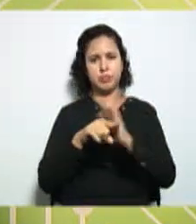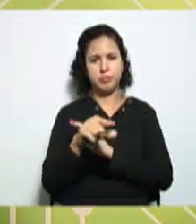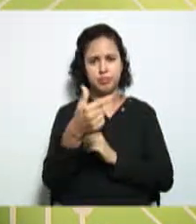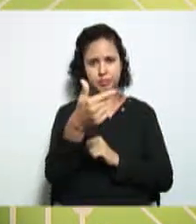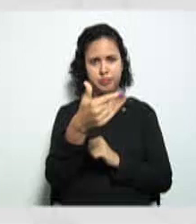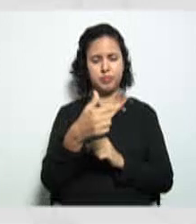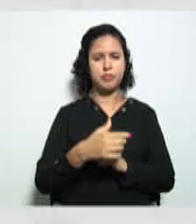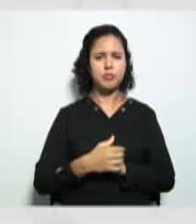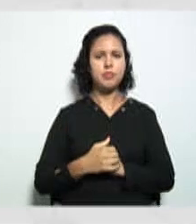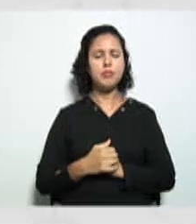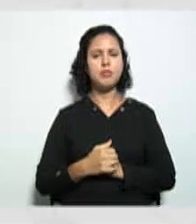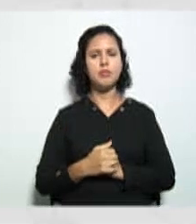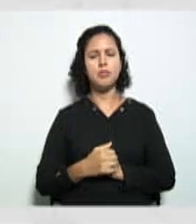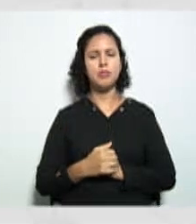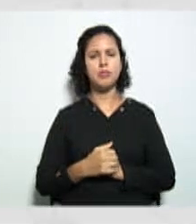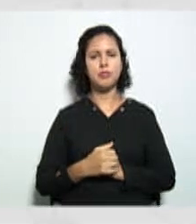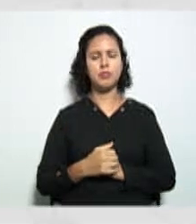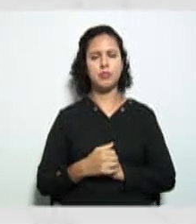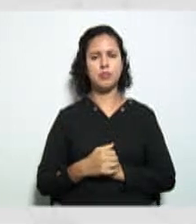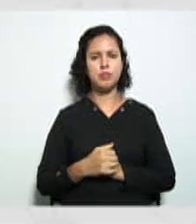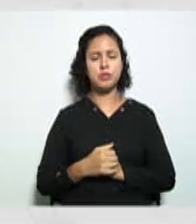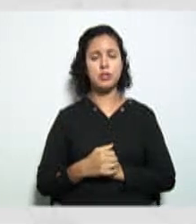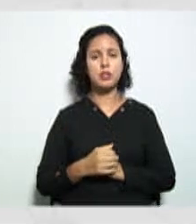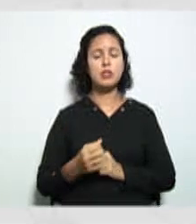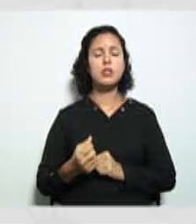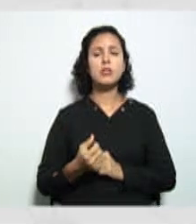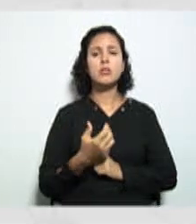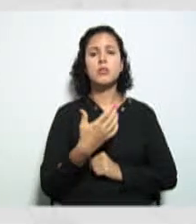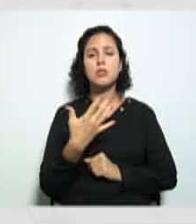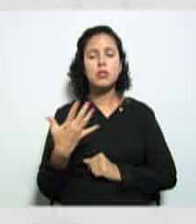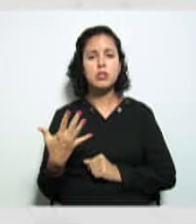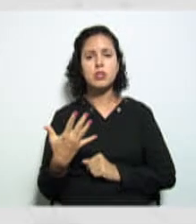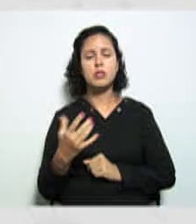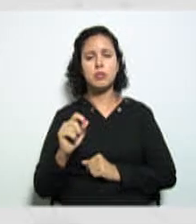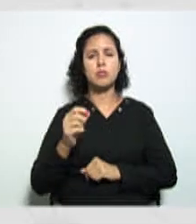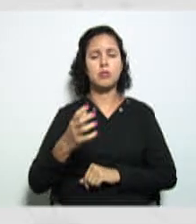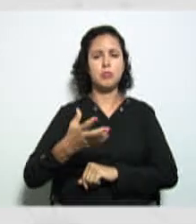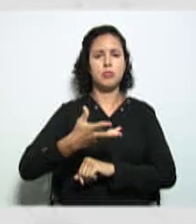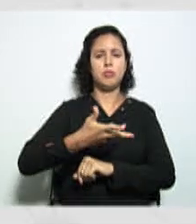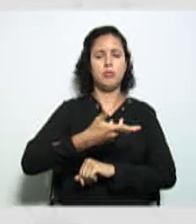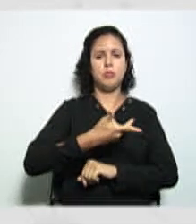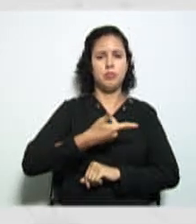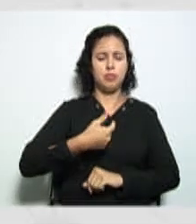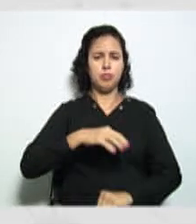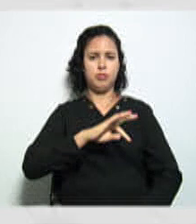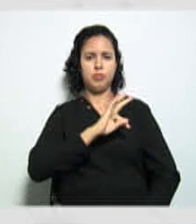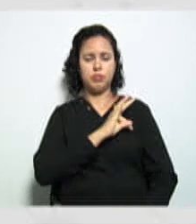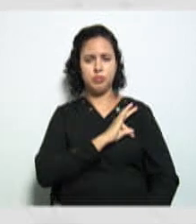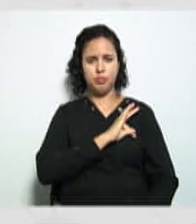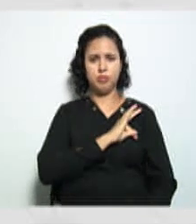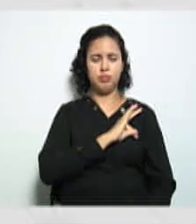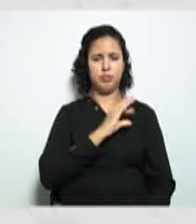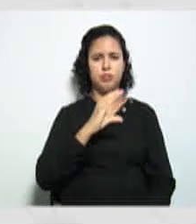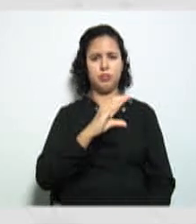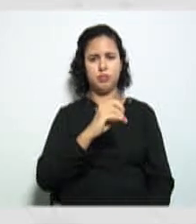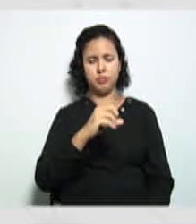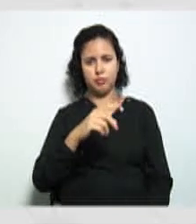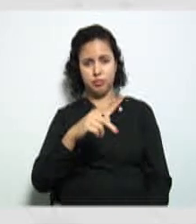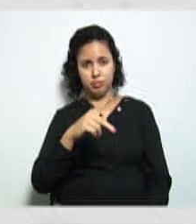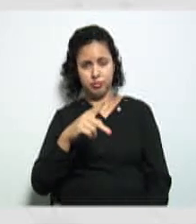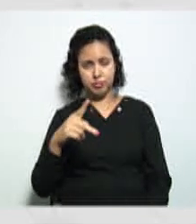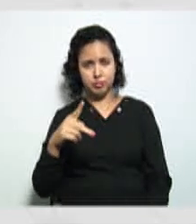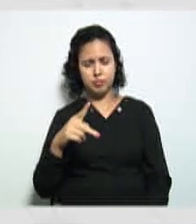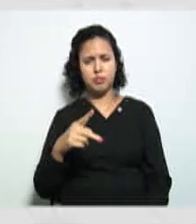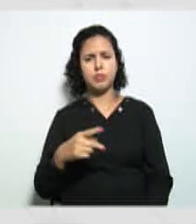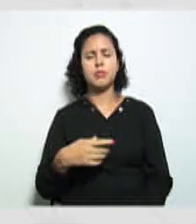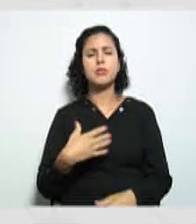vamos lá. Cite quais são as competências do técnico em cooperativismo.